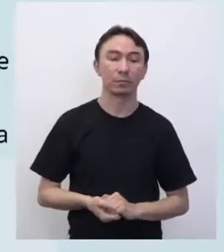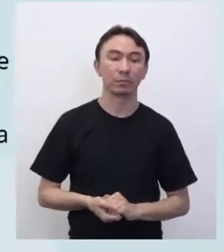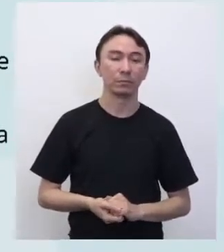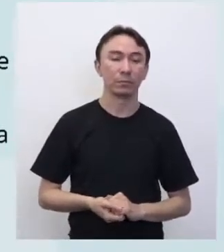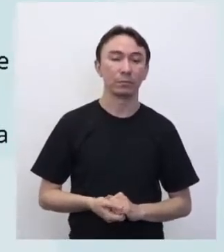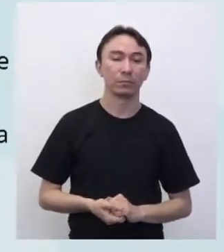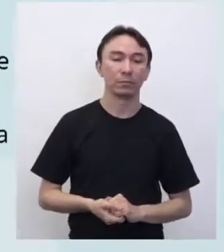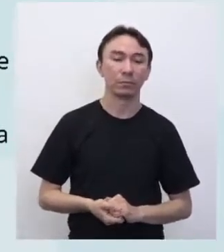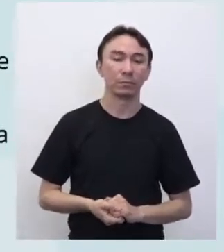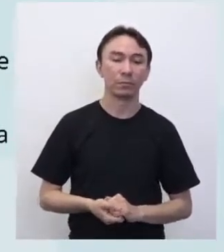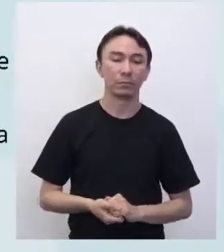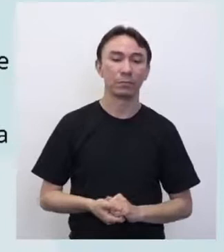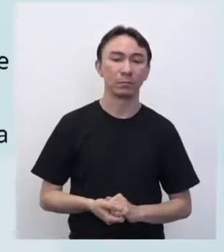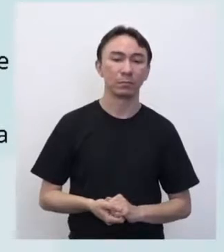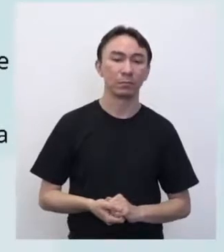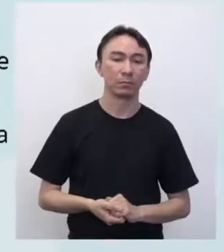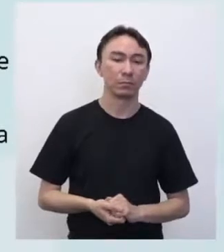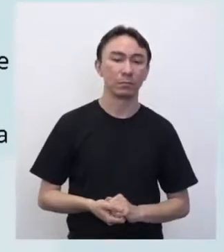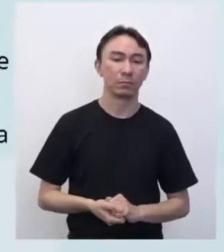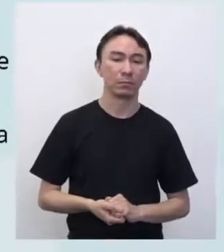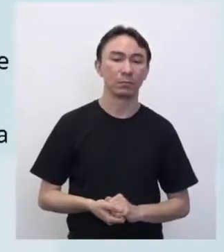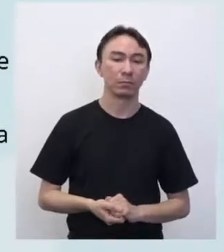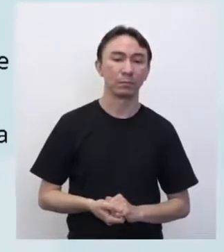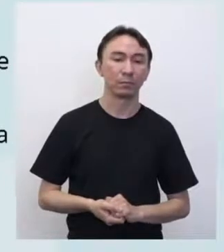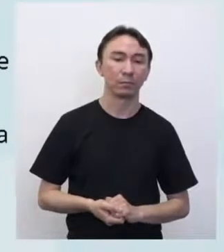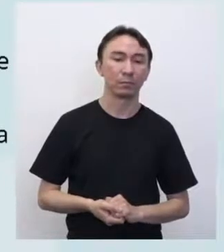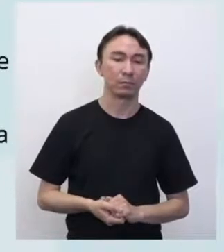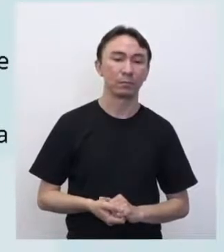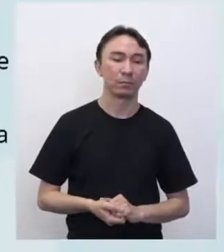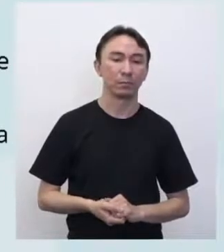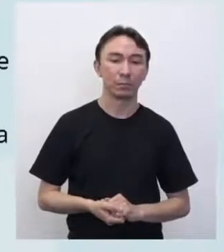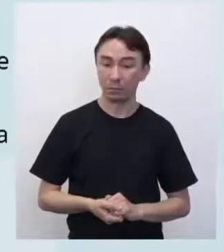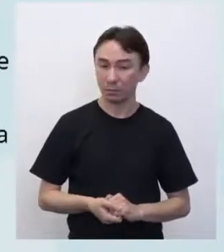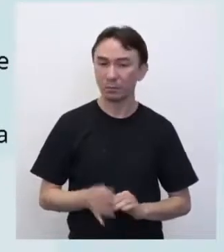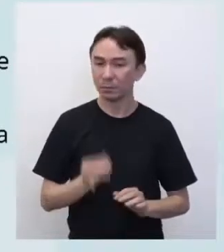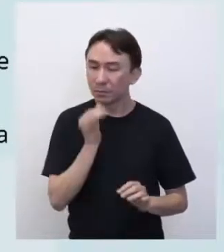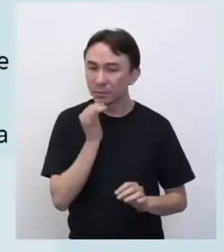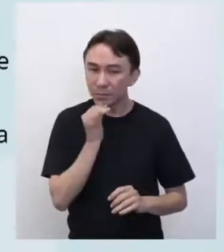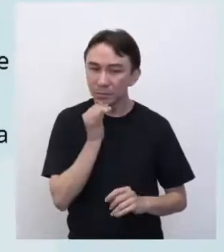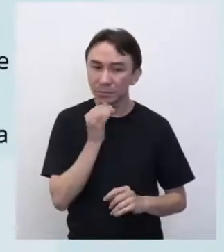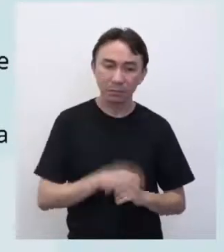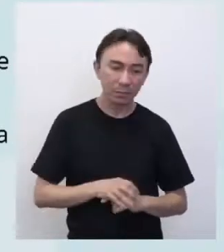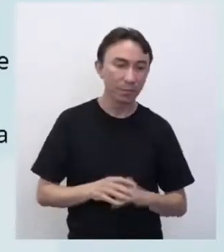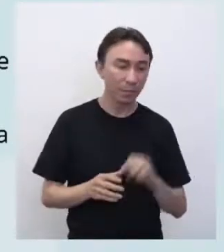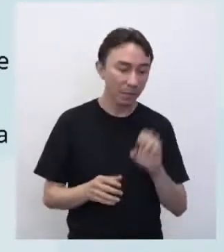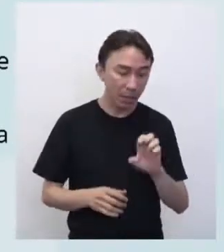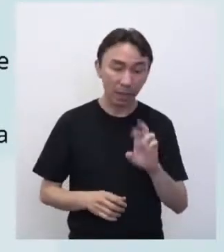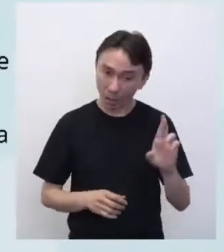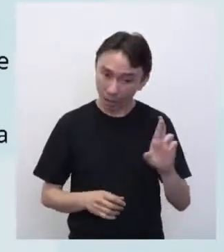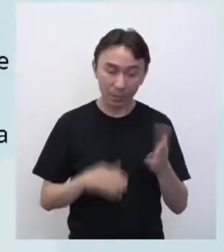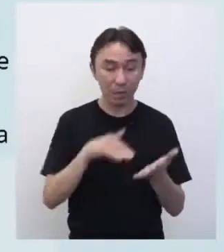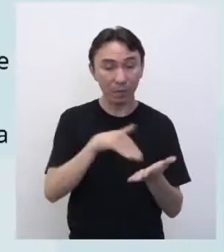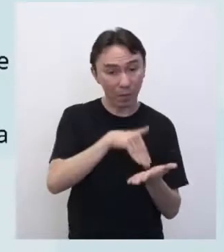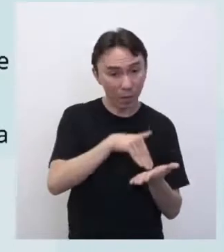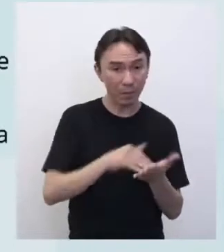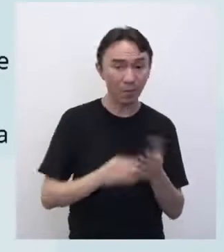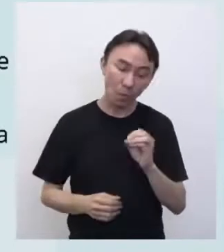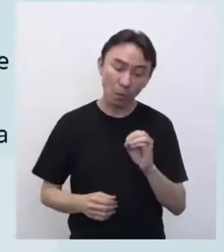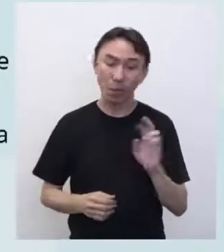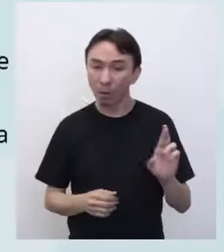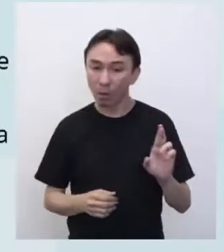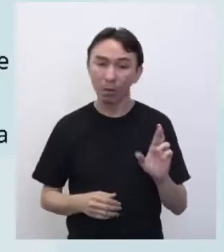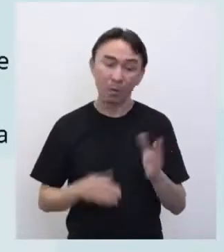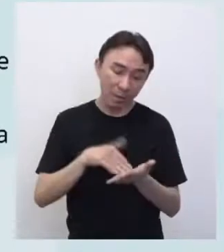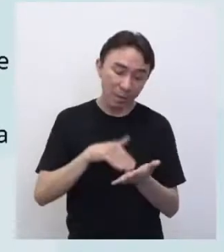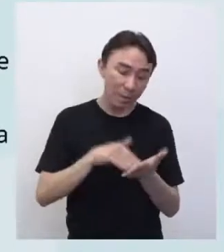to occupations, like composer, actor. Usamos o sufixo or ou or para